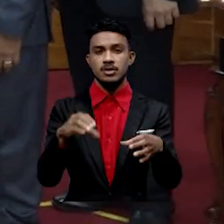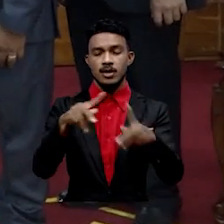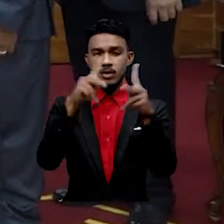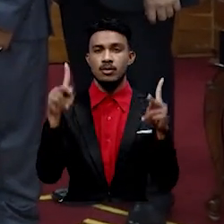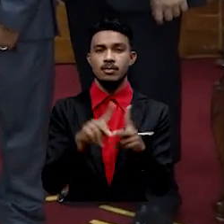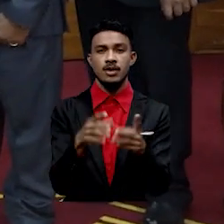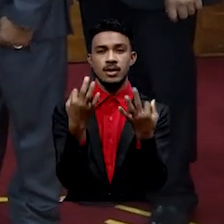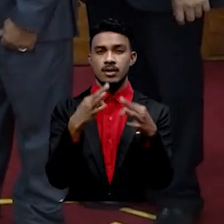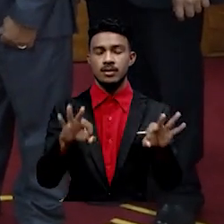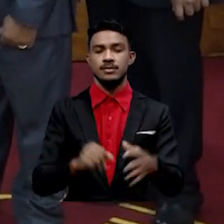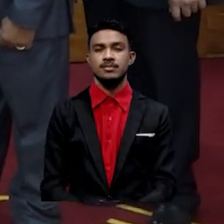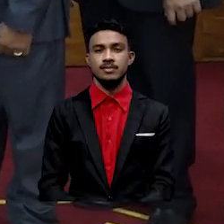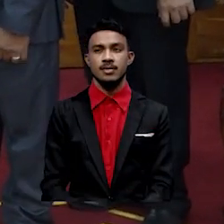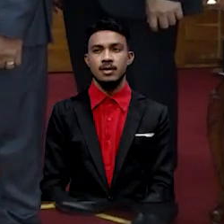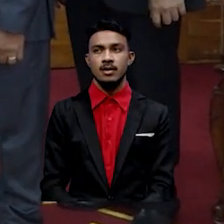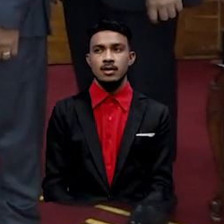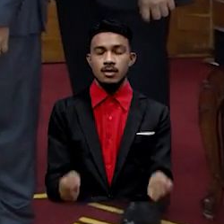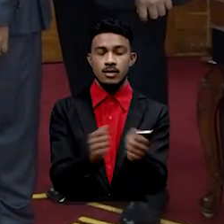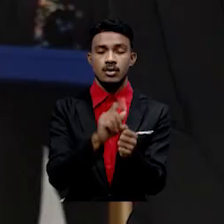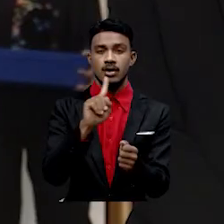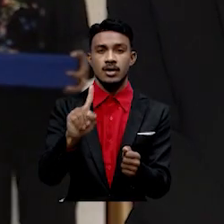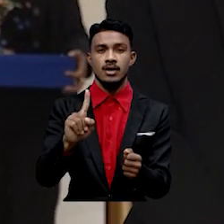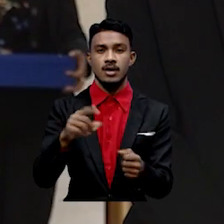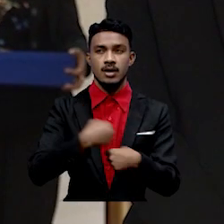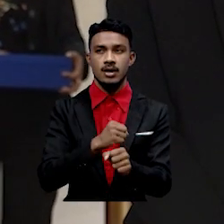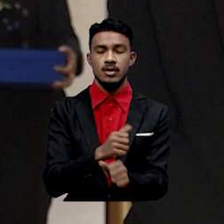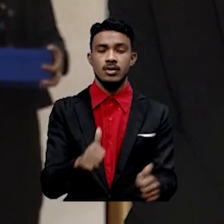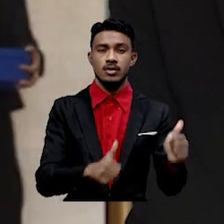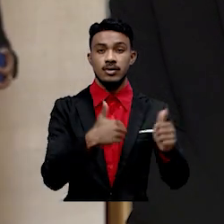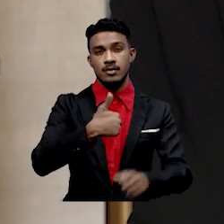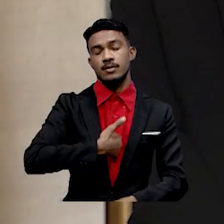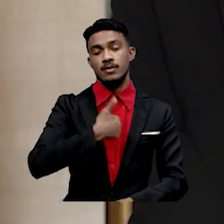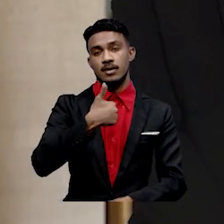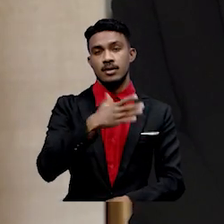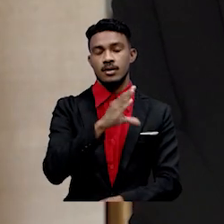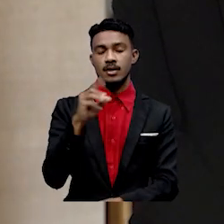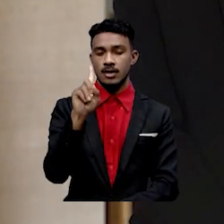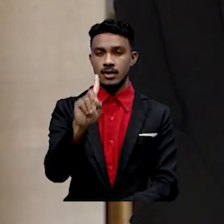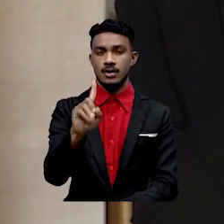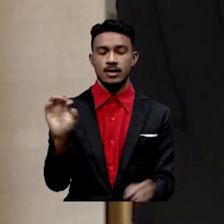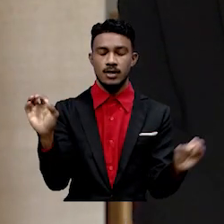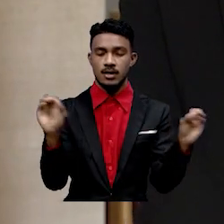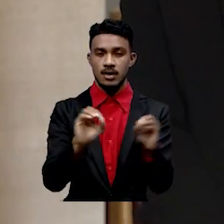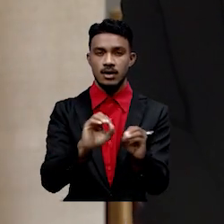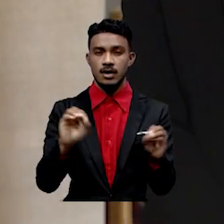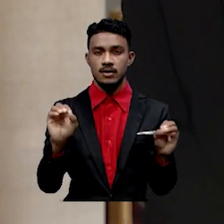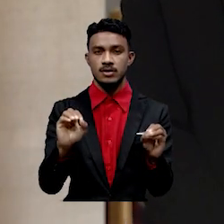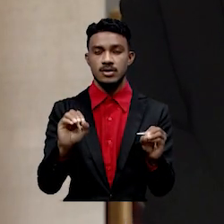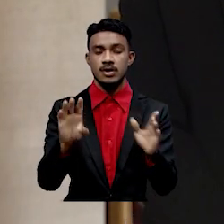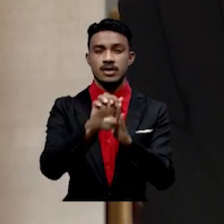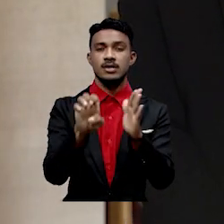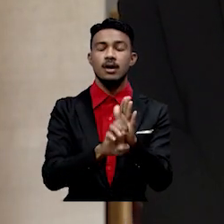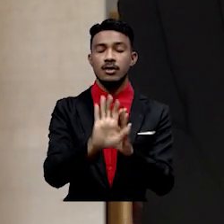finaliza ida ne as investimento privado ida ne los estado